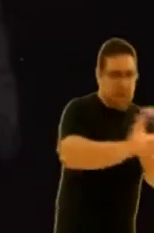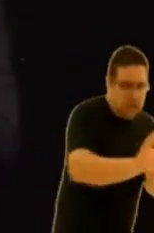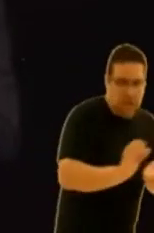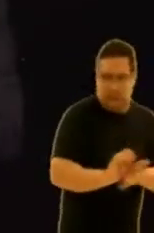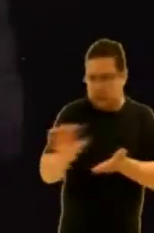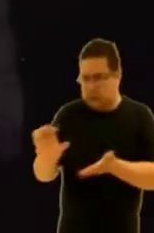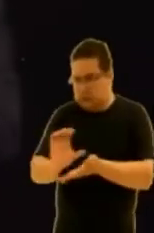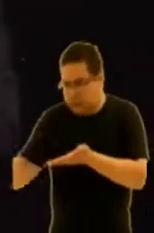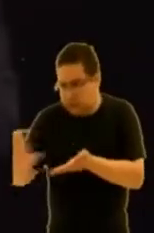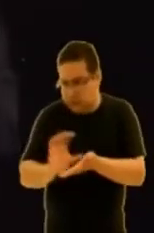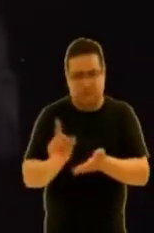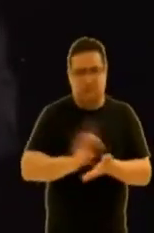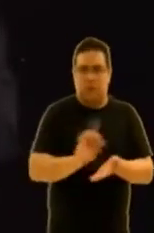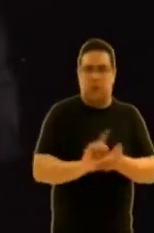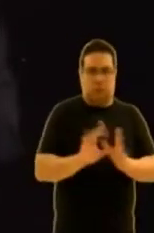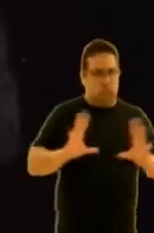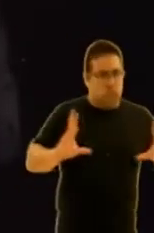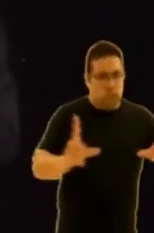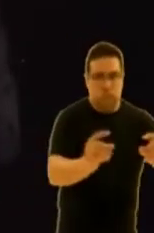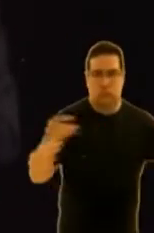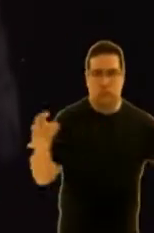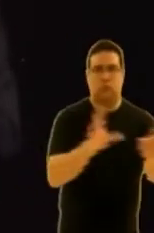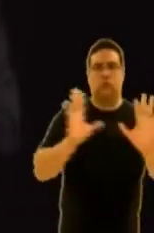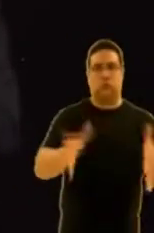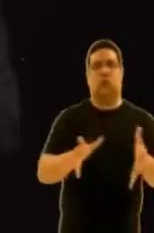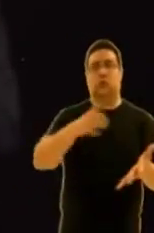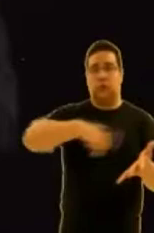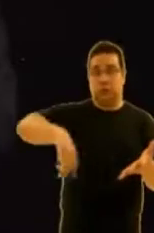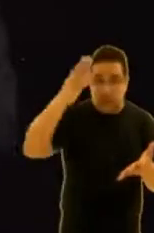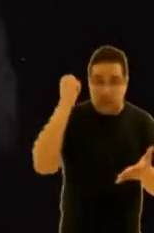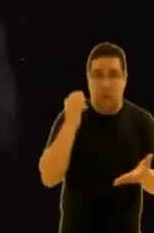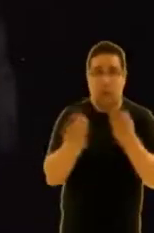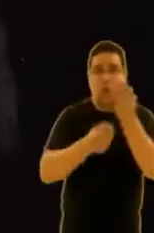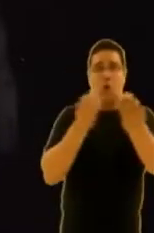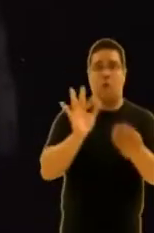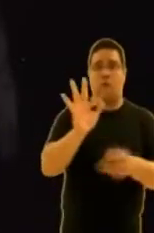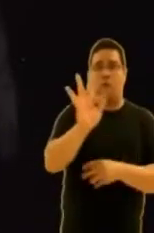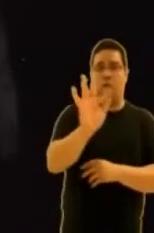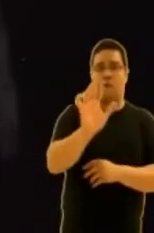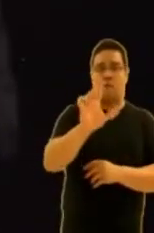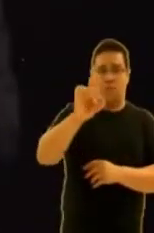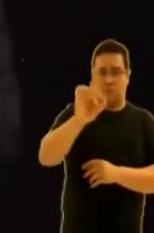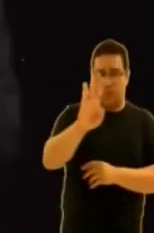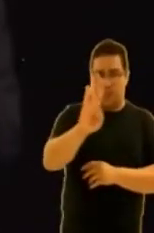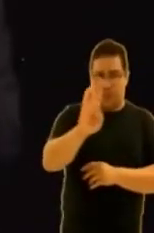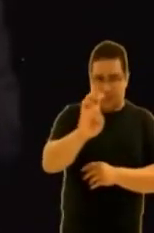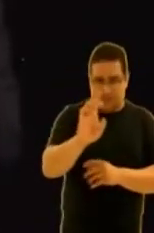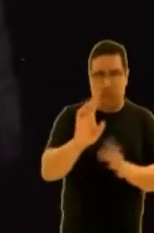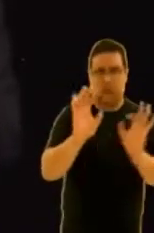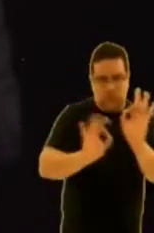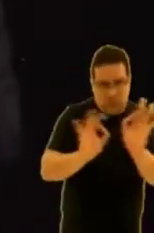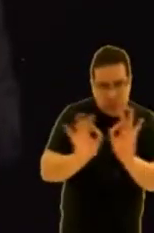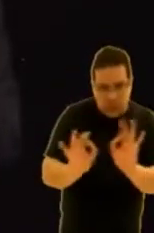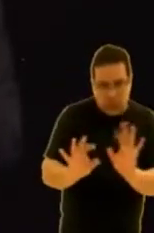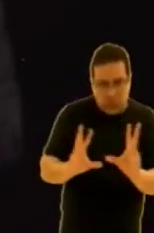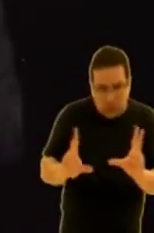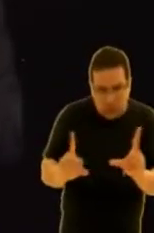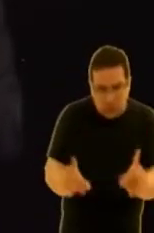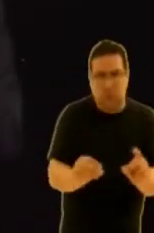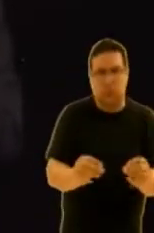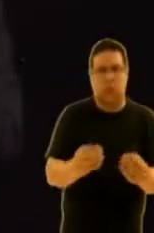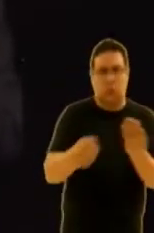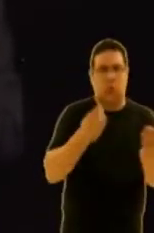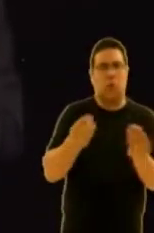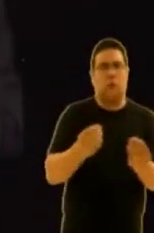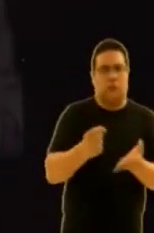entes. No caso do Fundeb, todos nós conhecemos, é uma luta histórica para que ele abarcasse